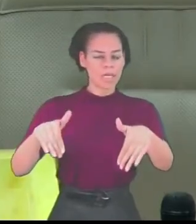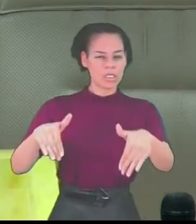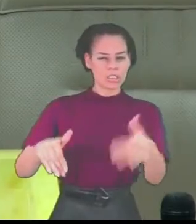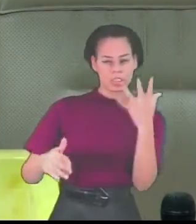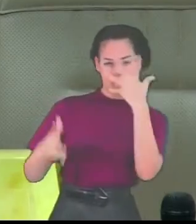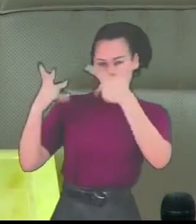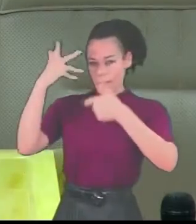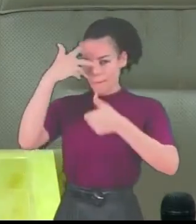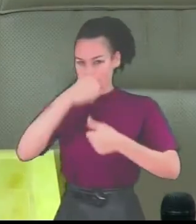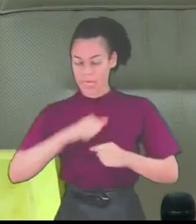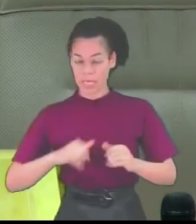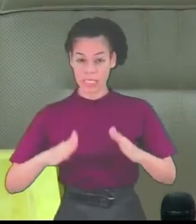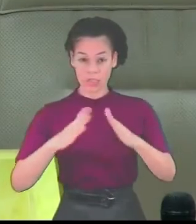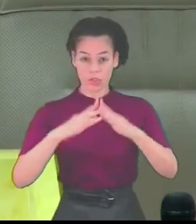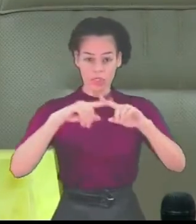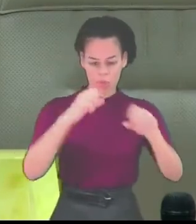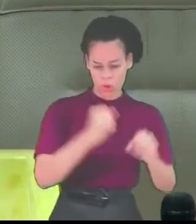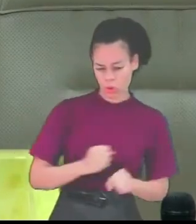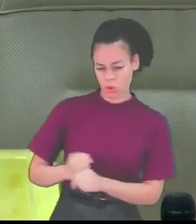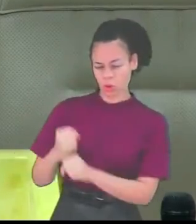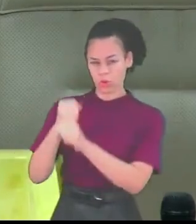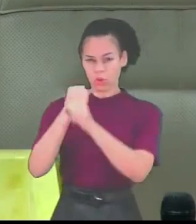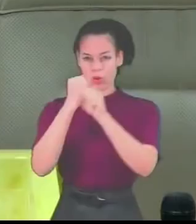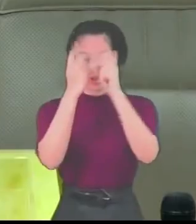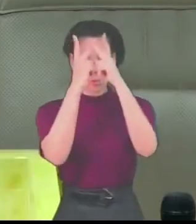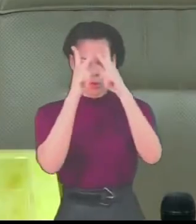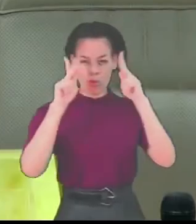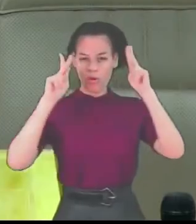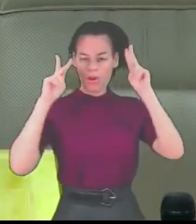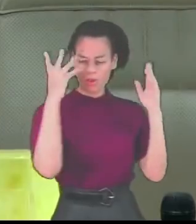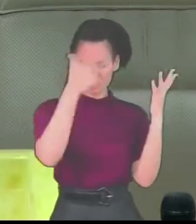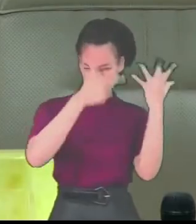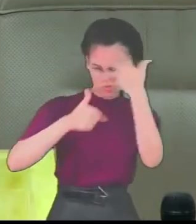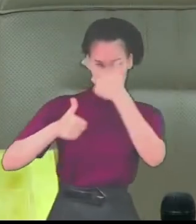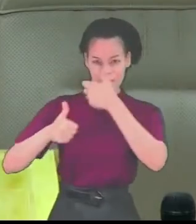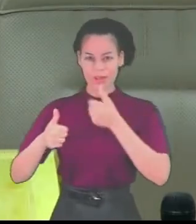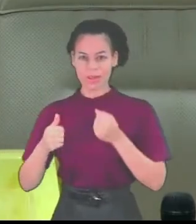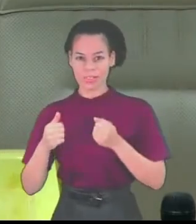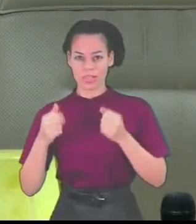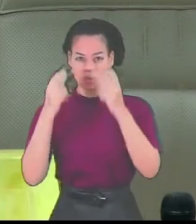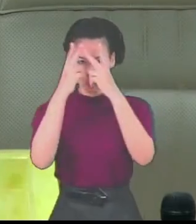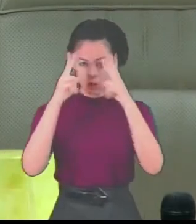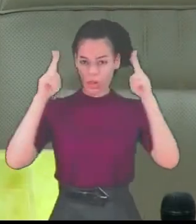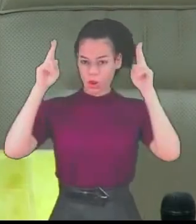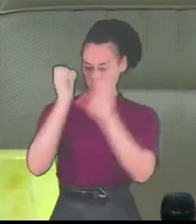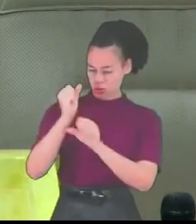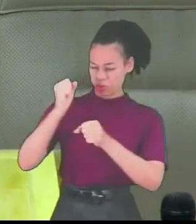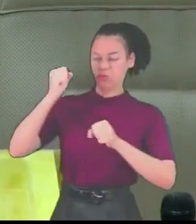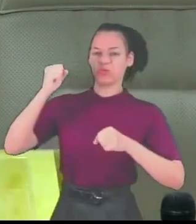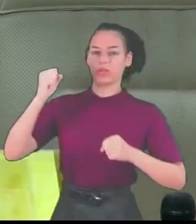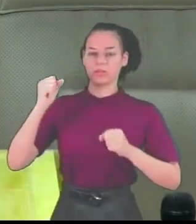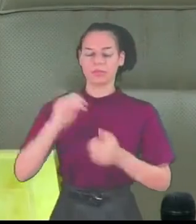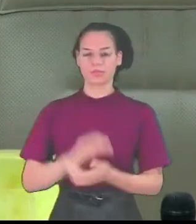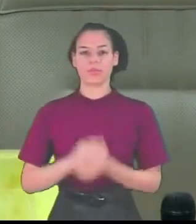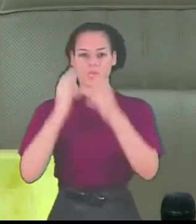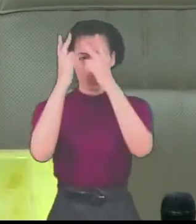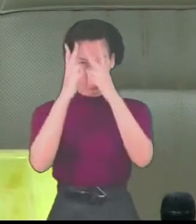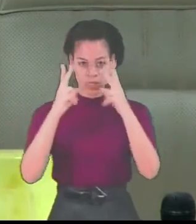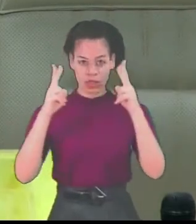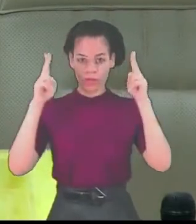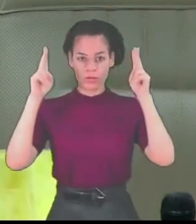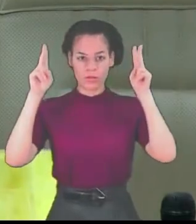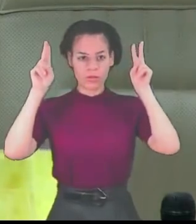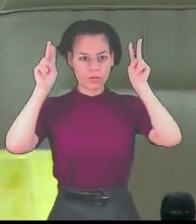construído por Herodes ou seja embelezado por Herodes o grande a Herodes era